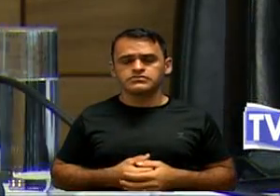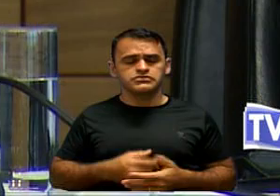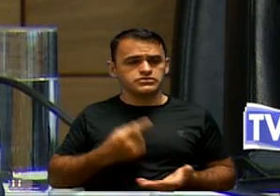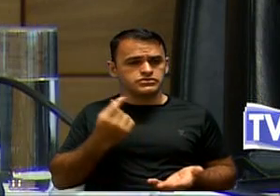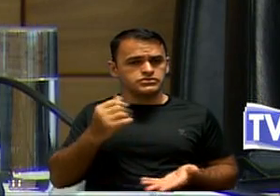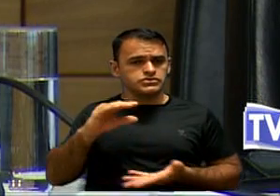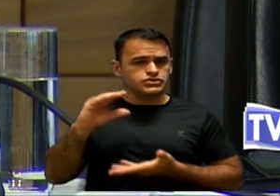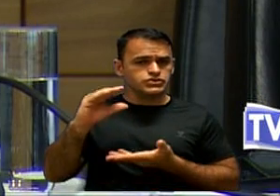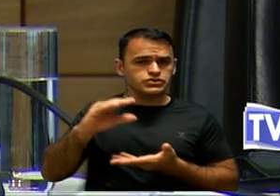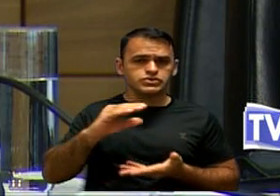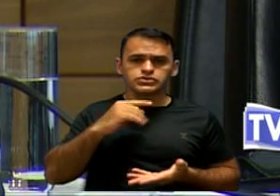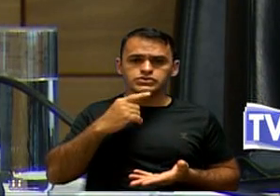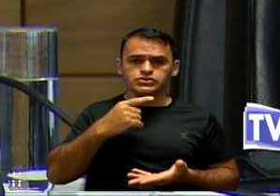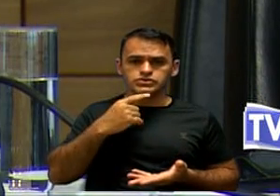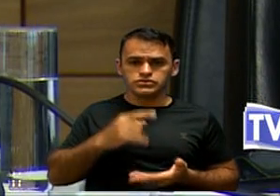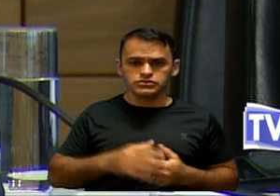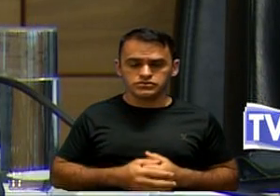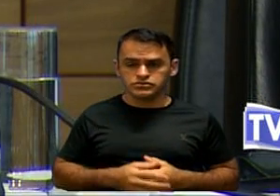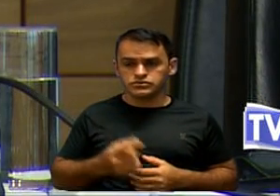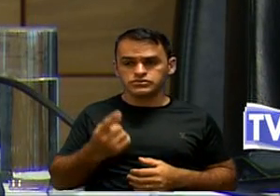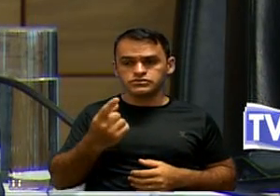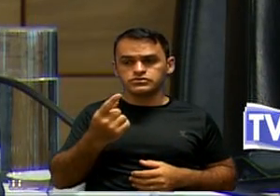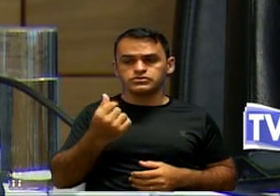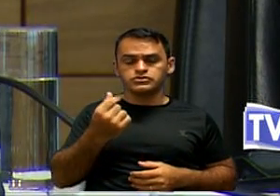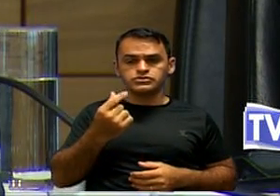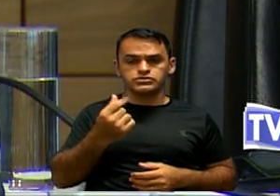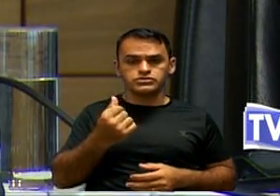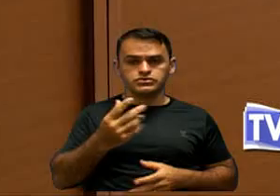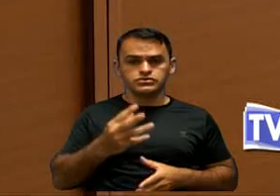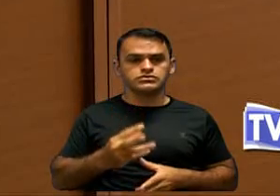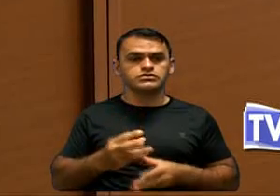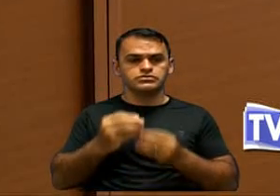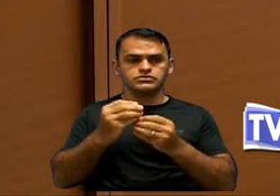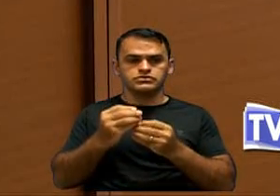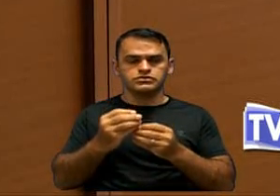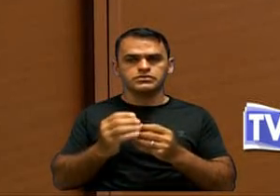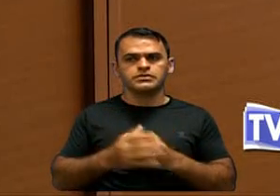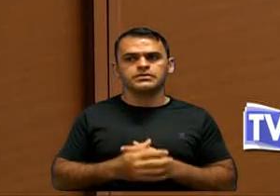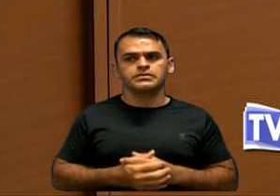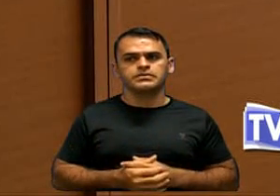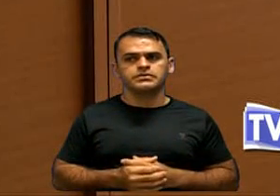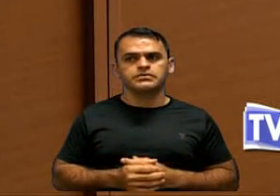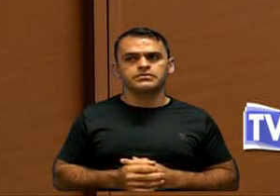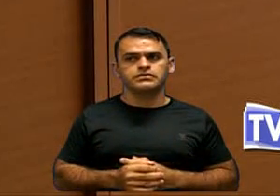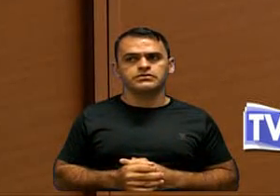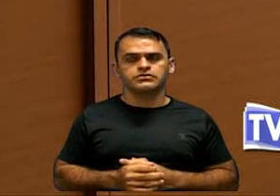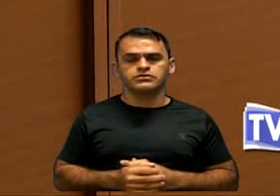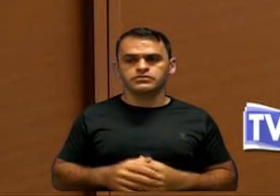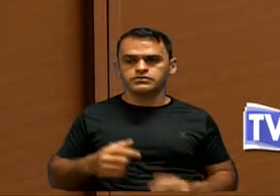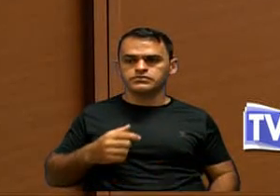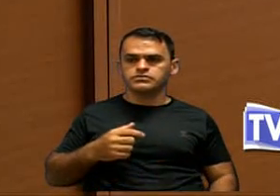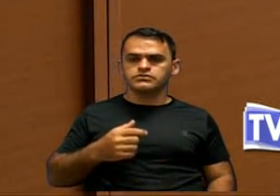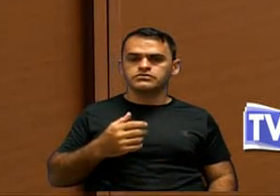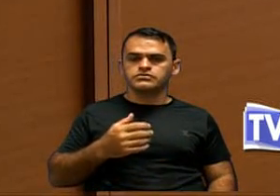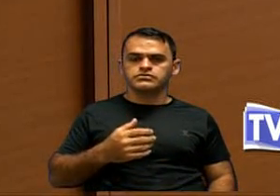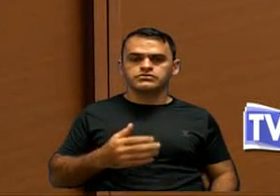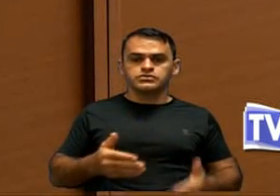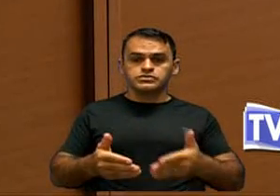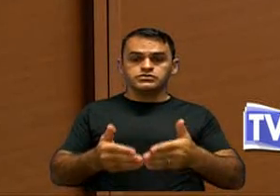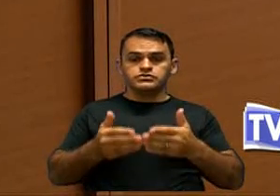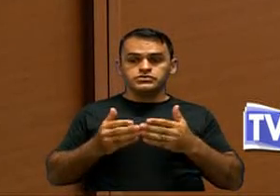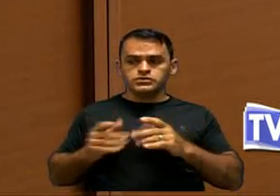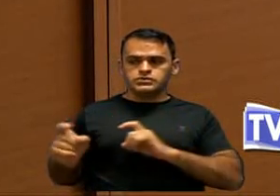agora no orçamento. Na verdade, as emendas é a fim de... agora. Não. Estou pedindo os pareceres, entendeu?